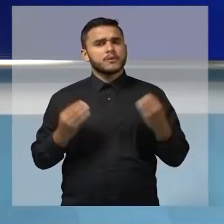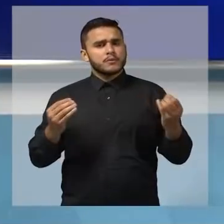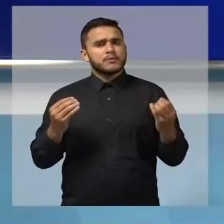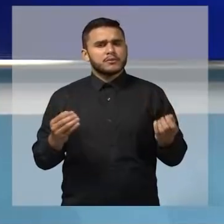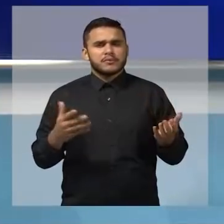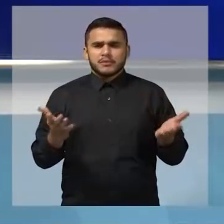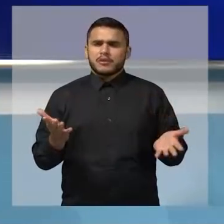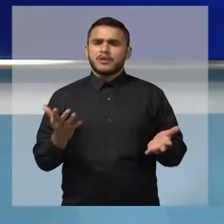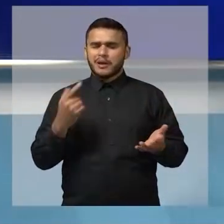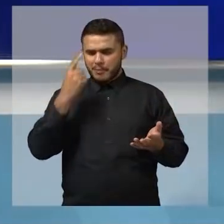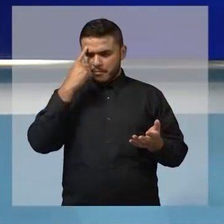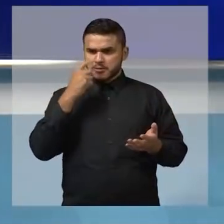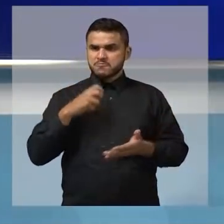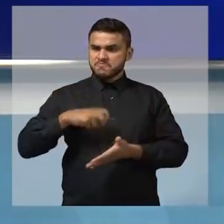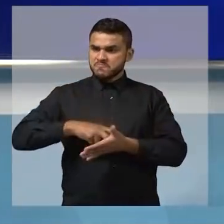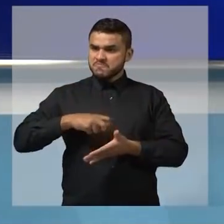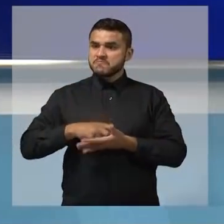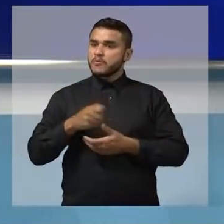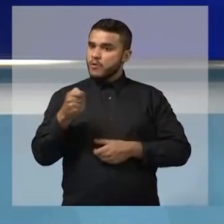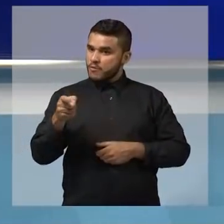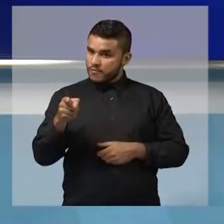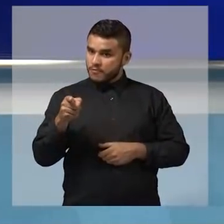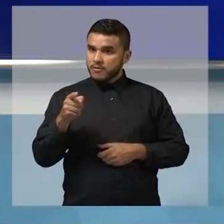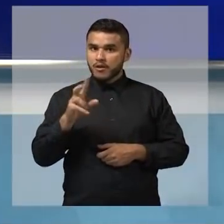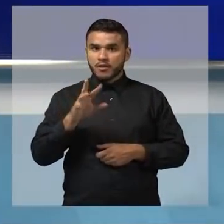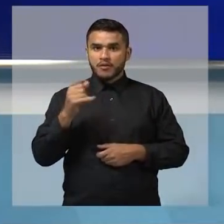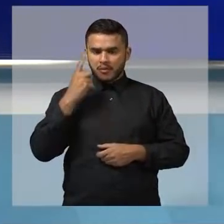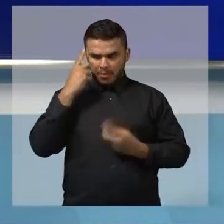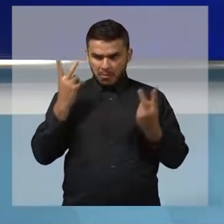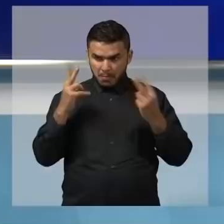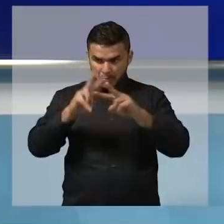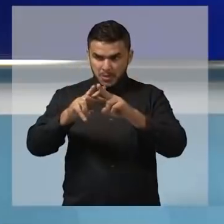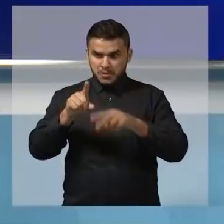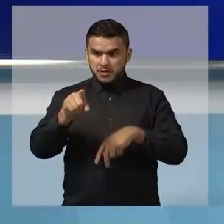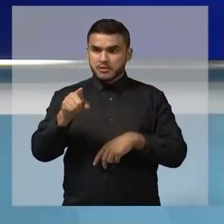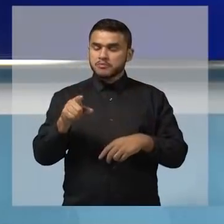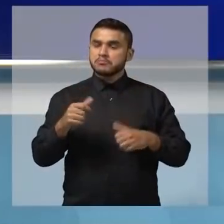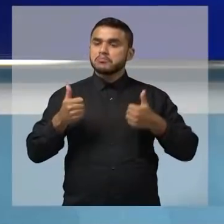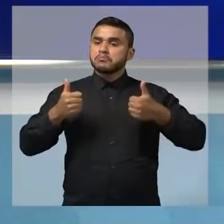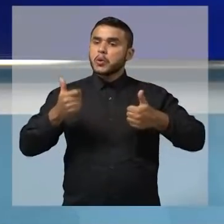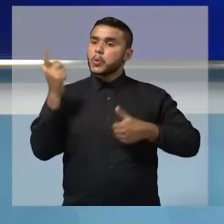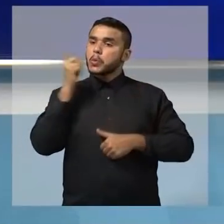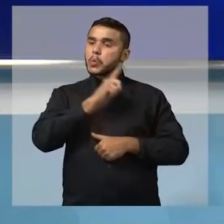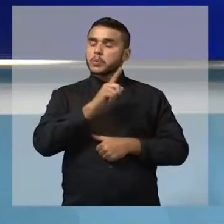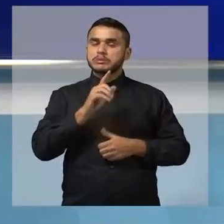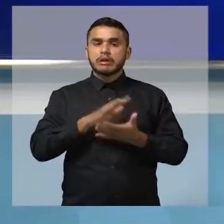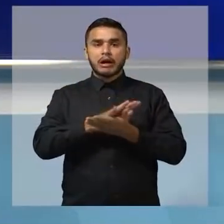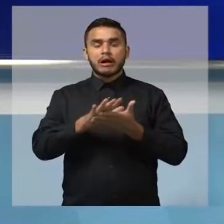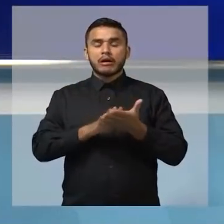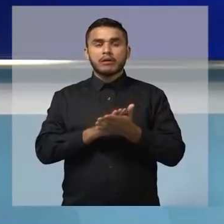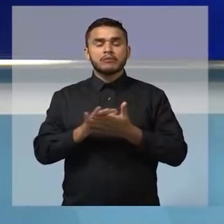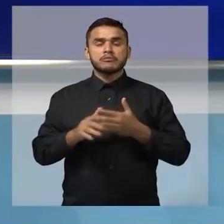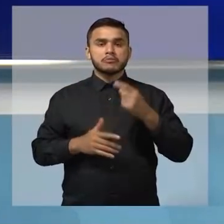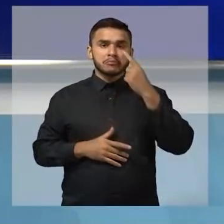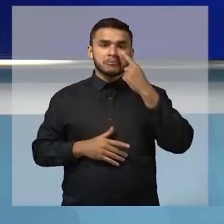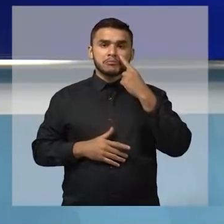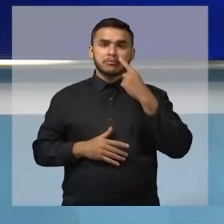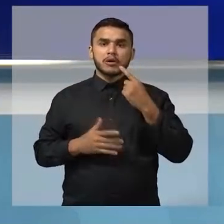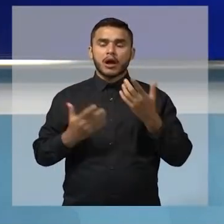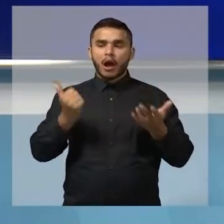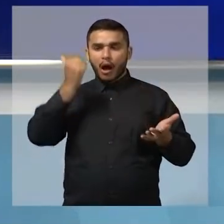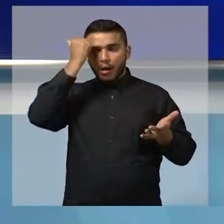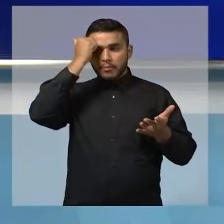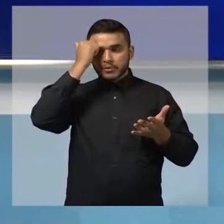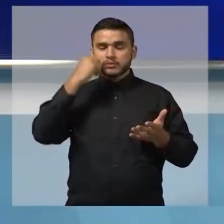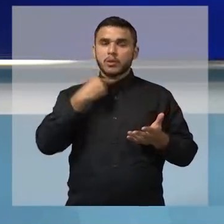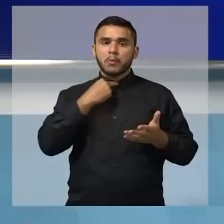castigar. Não purifica o criminoso, não é expiação, pelo contrário, degrada mais do